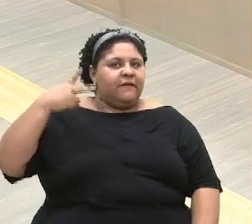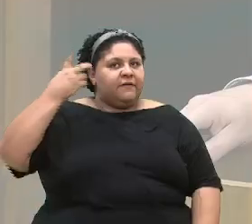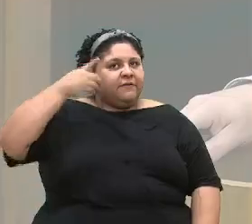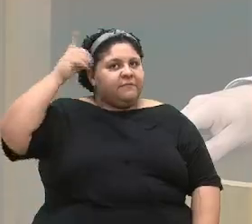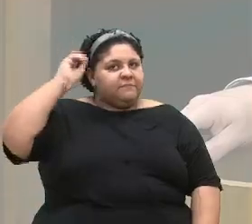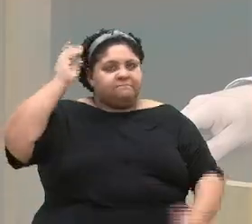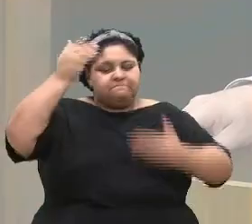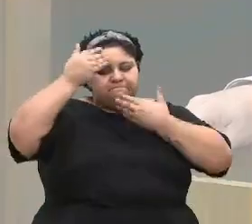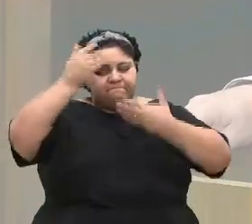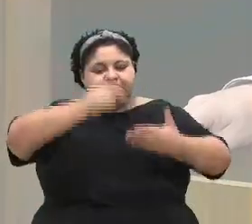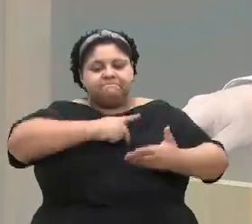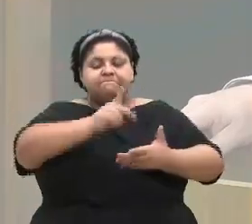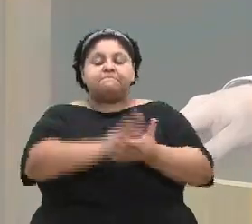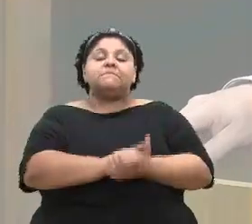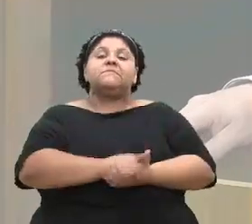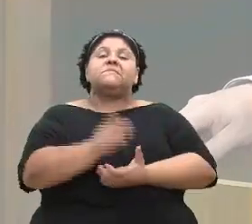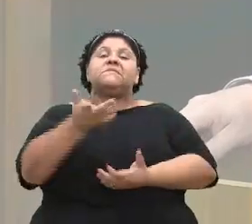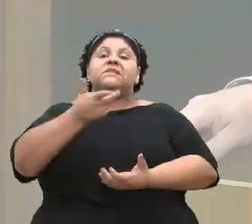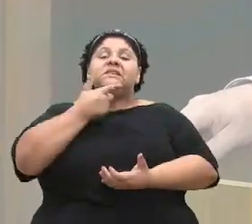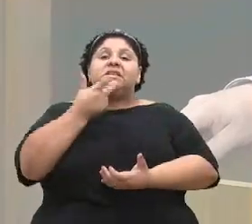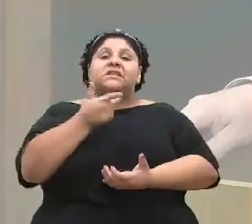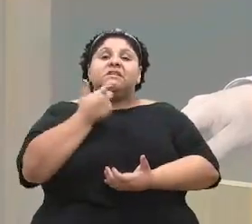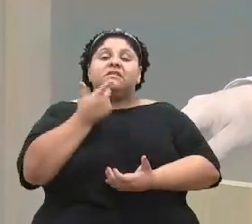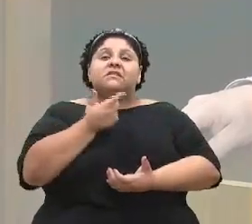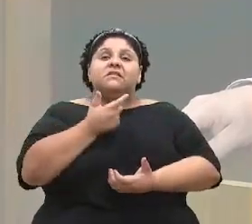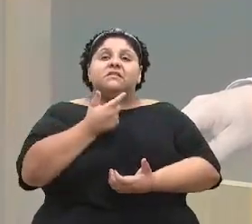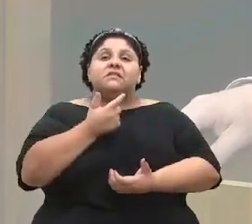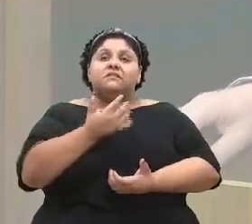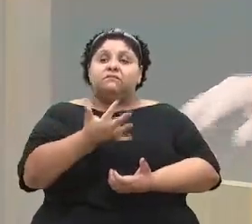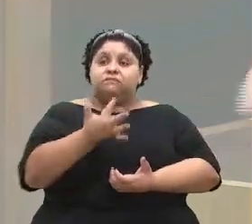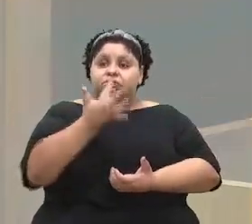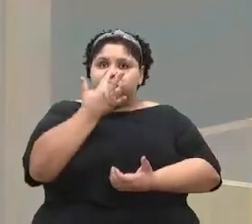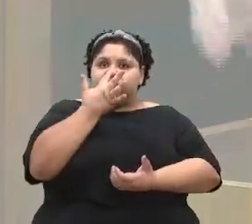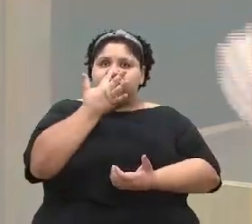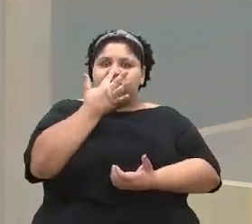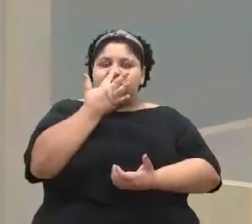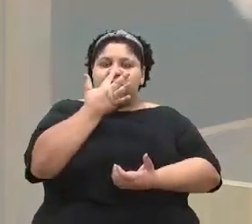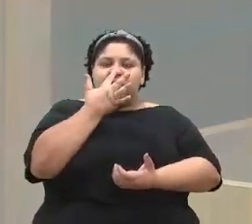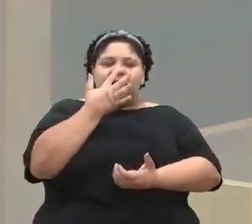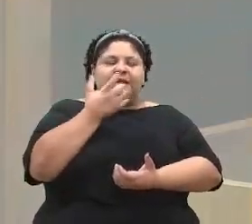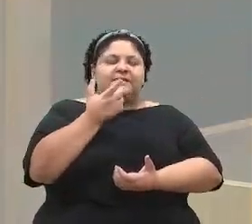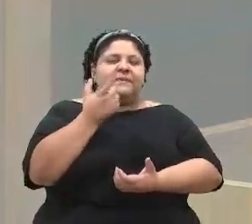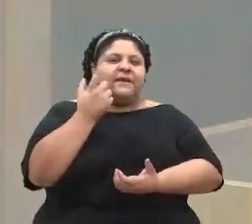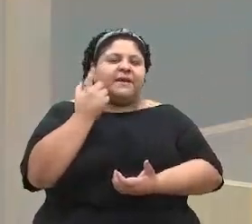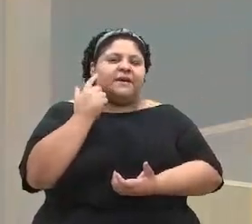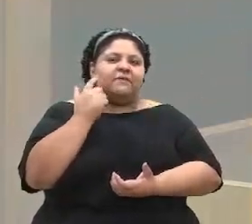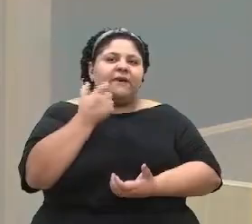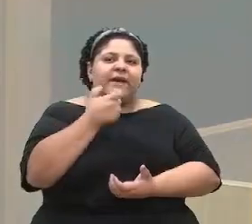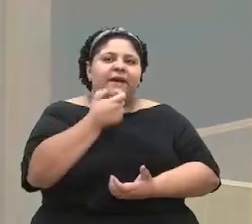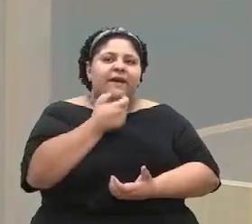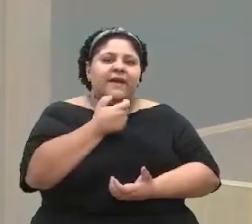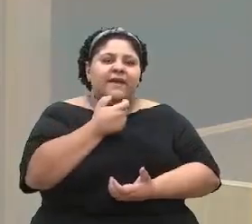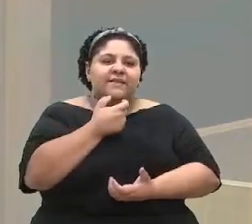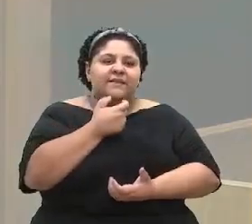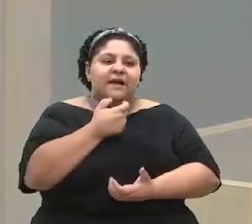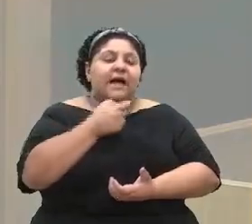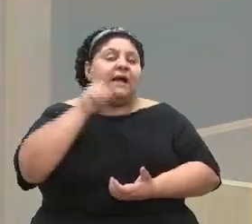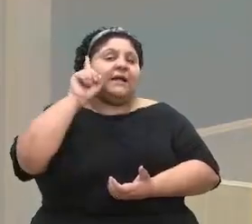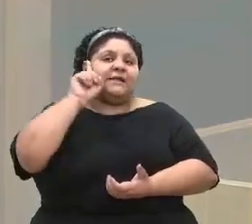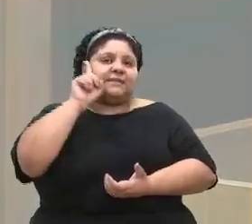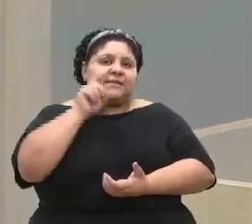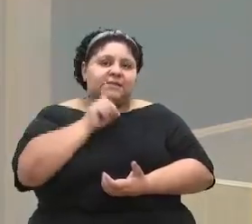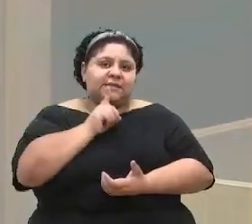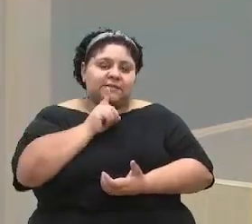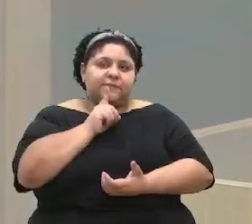presidente. Falaste, né, da veneração que os americanos têm pelos gramados, pelos jardins, né? Como é bonito tu chegar numa praça e ver